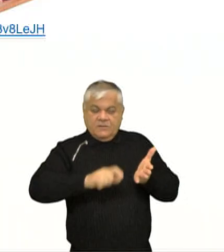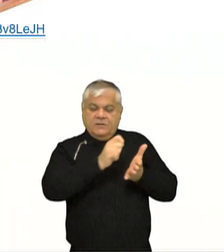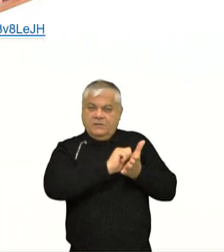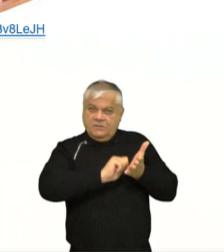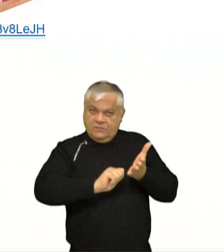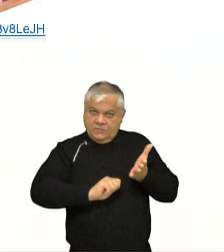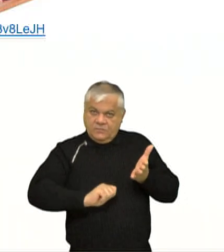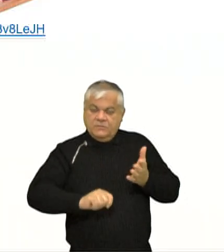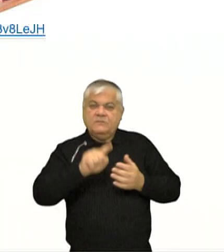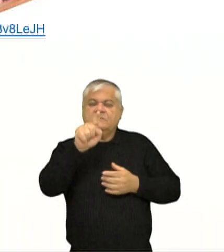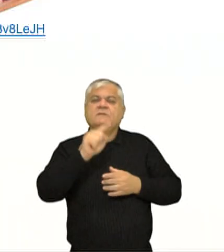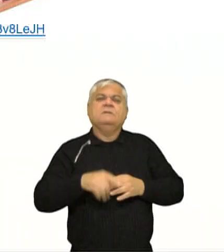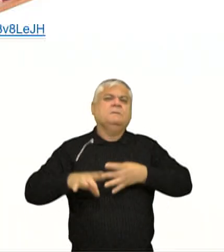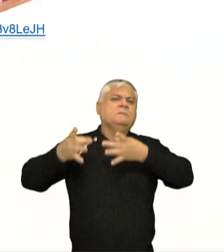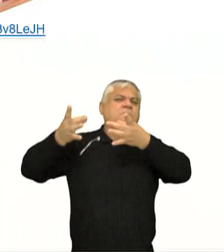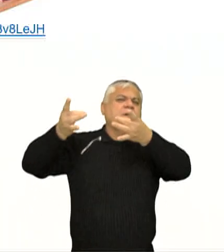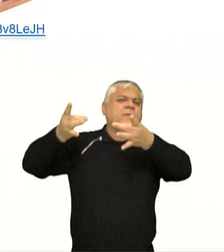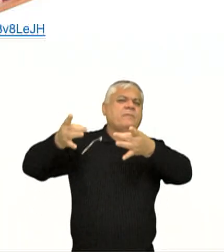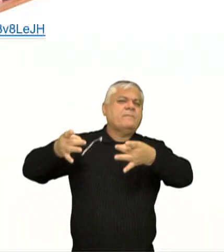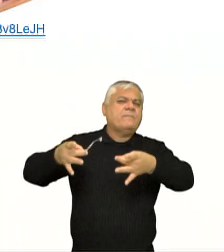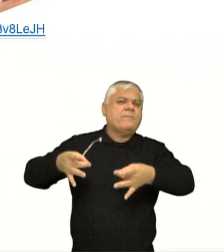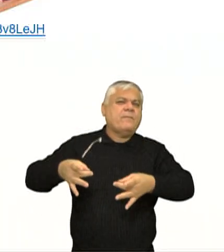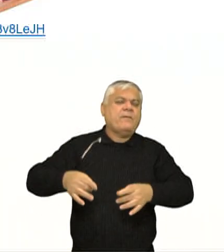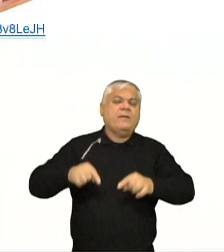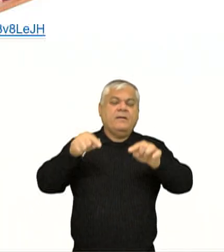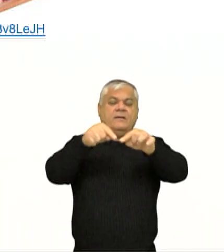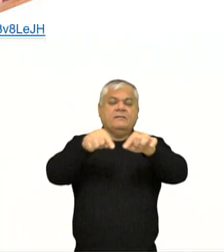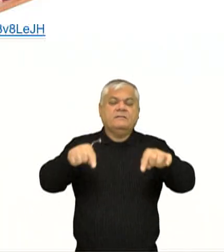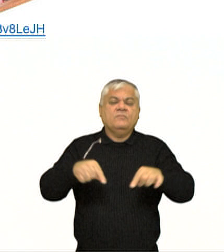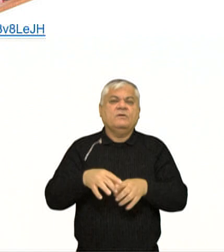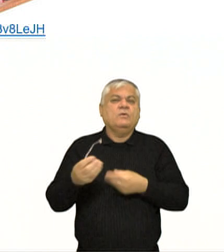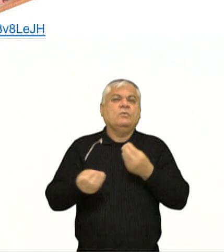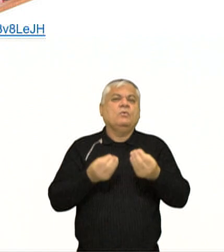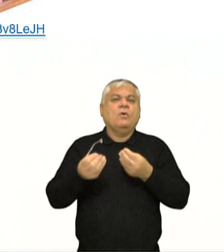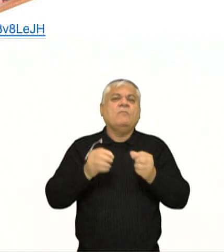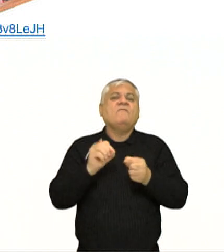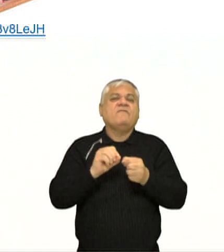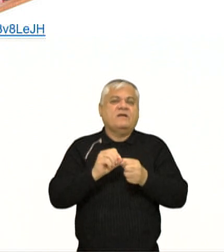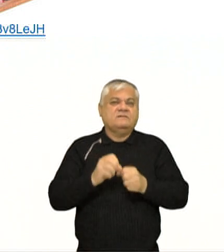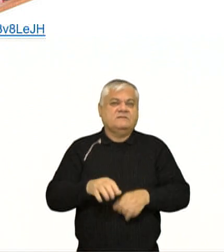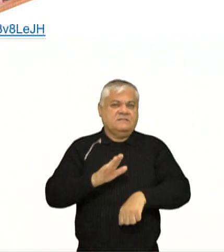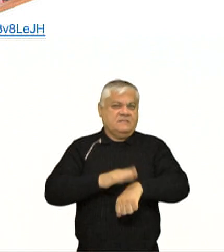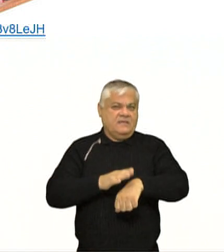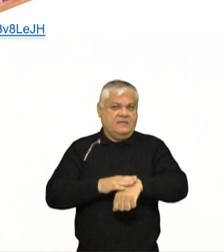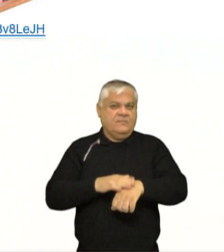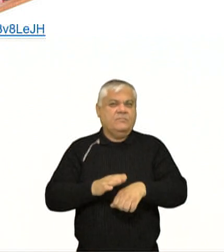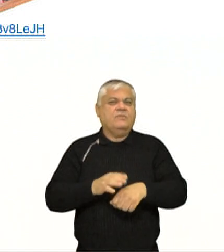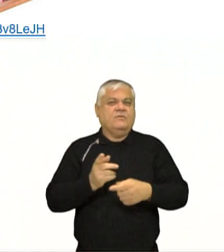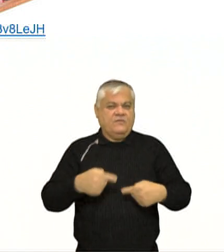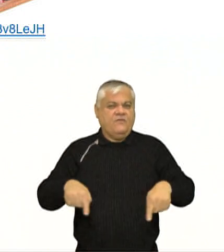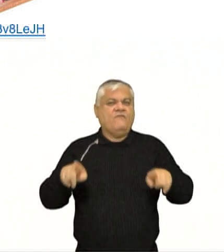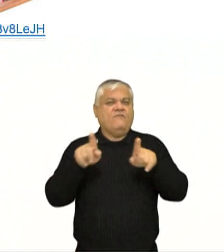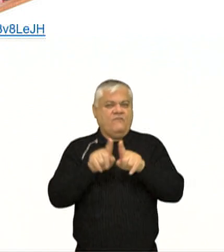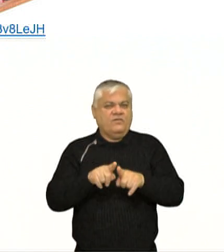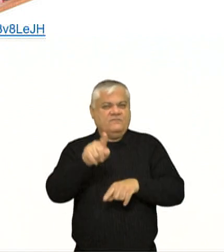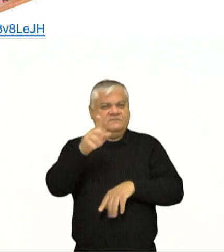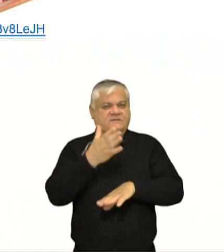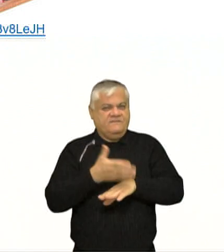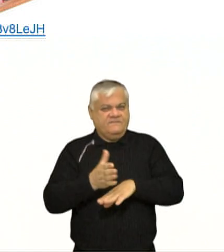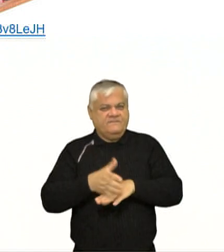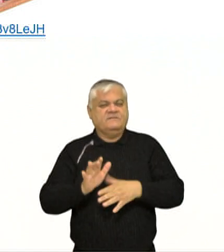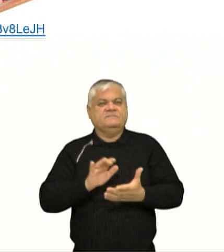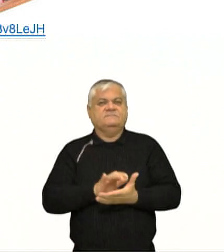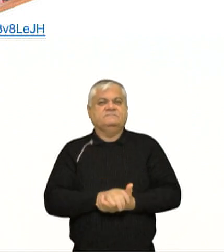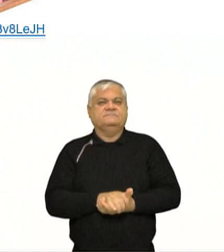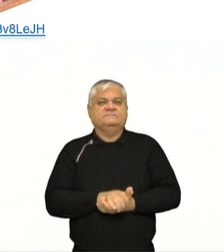uma descrição do tabuleiro de xadrez, ok? Tempinho para vocês, então, para vocês fazerem as suas